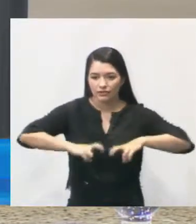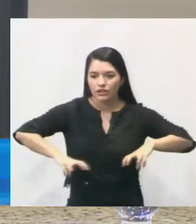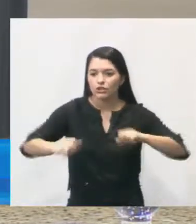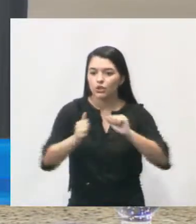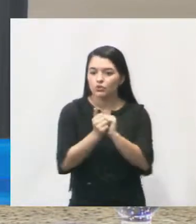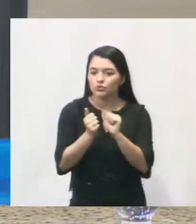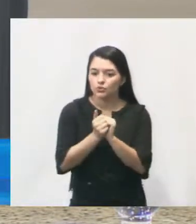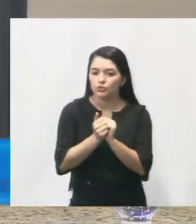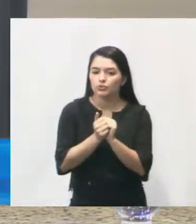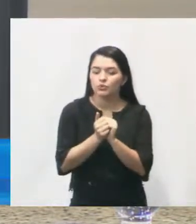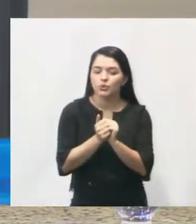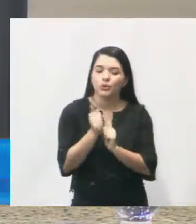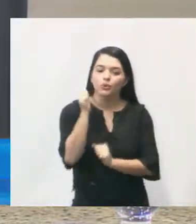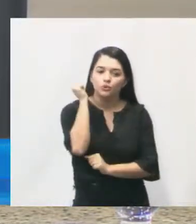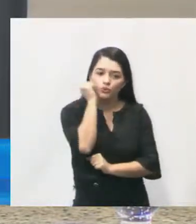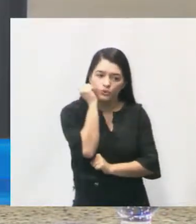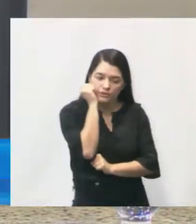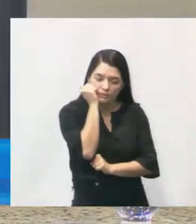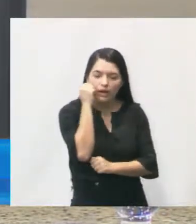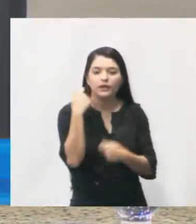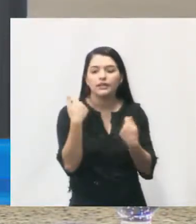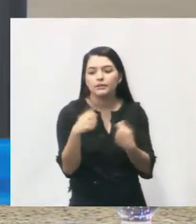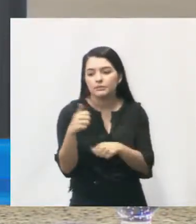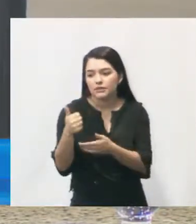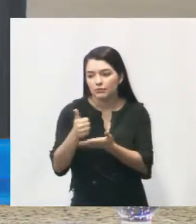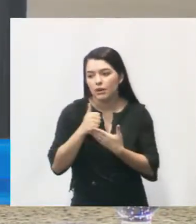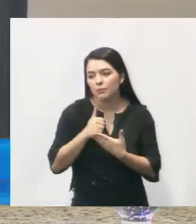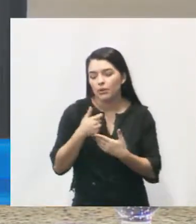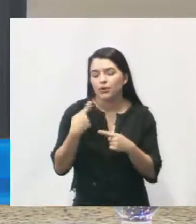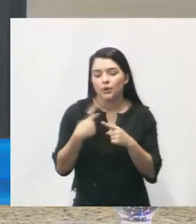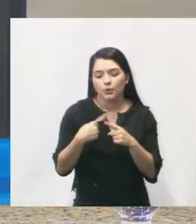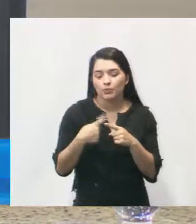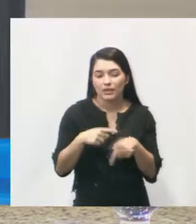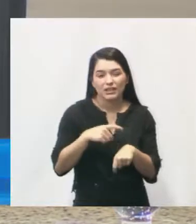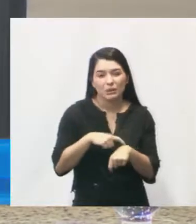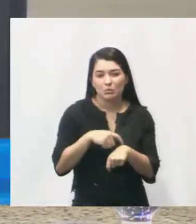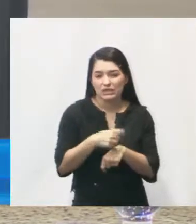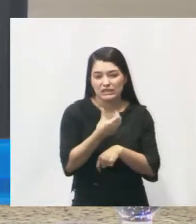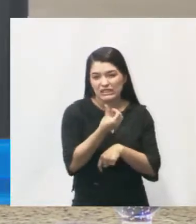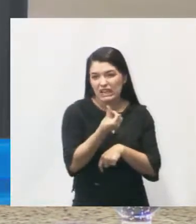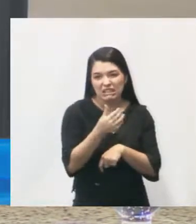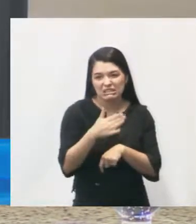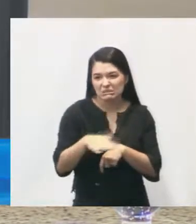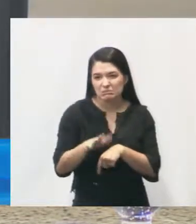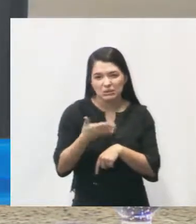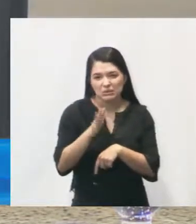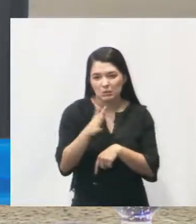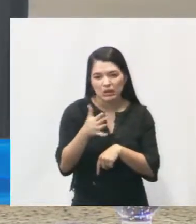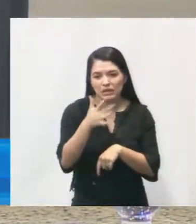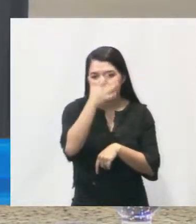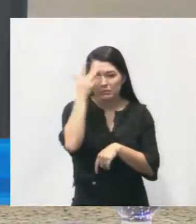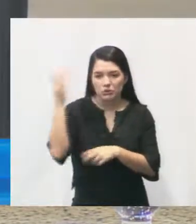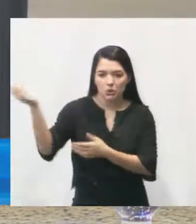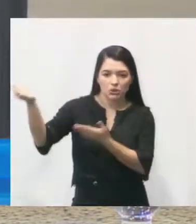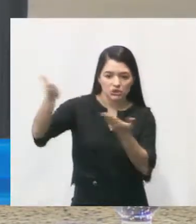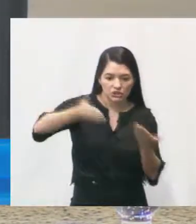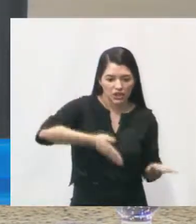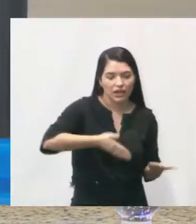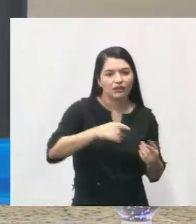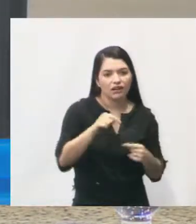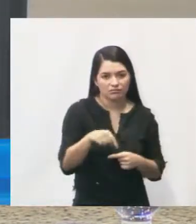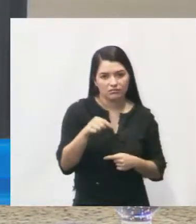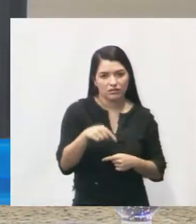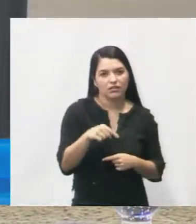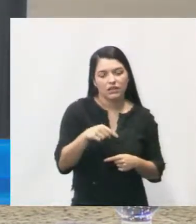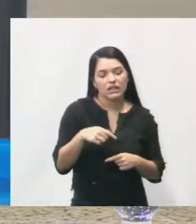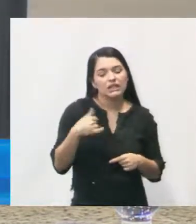Amorim e precisamos do apoio aí porque a partir de 6 e poucos os convidados já começam a chegar na casa, então se